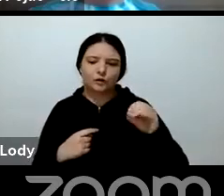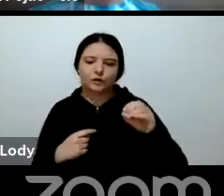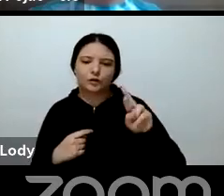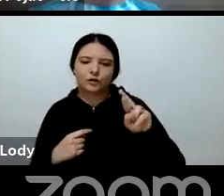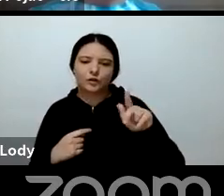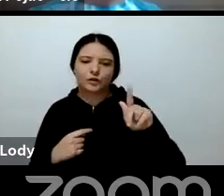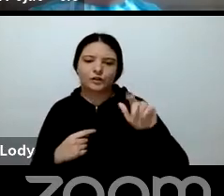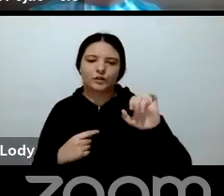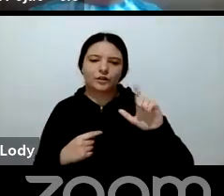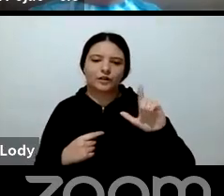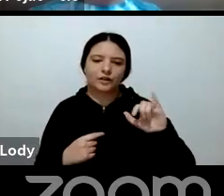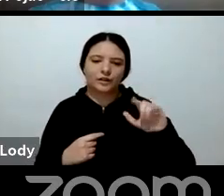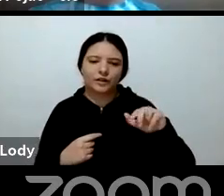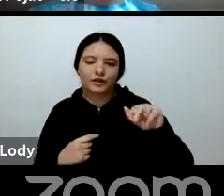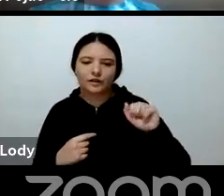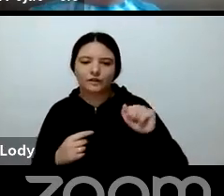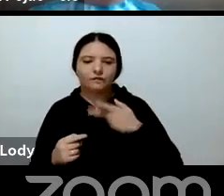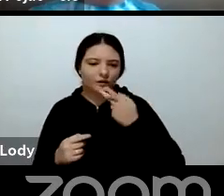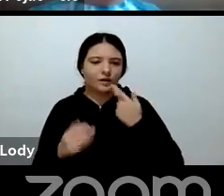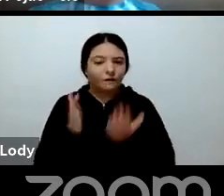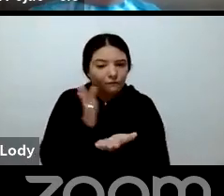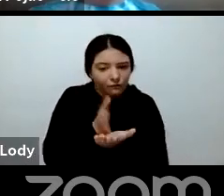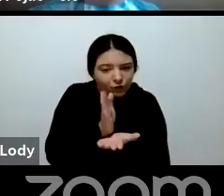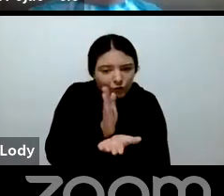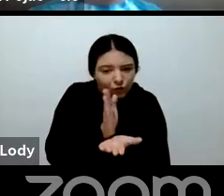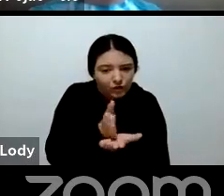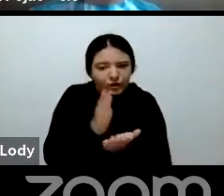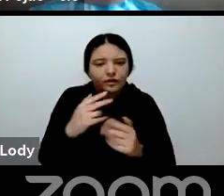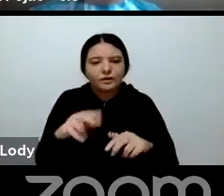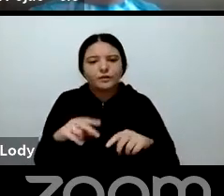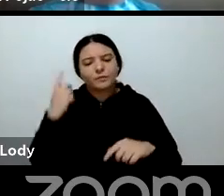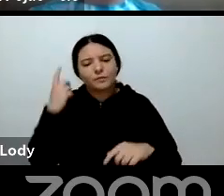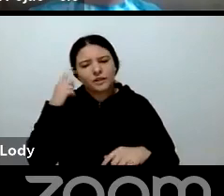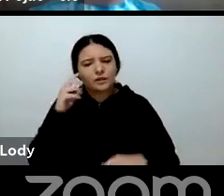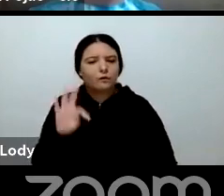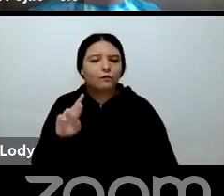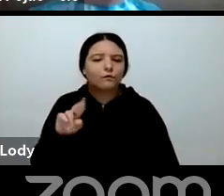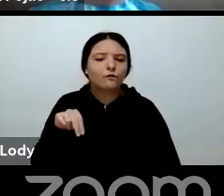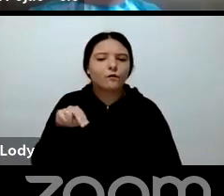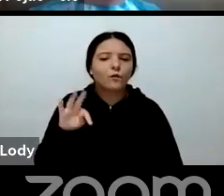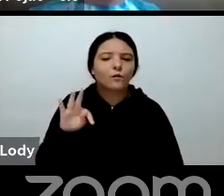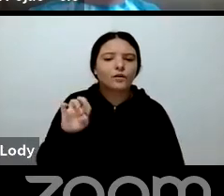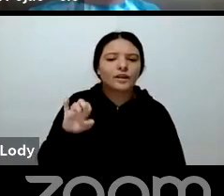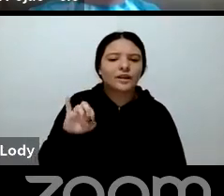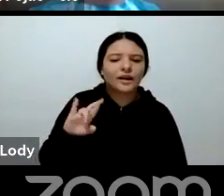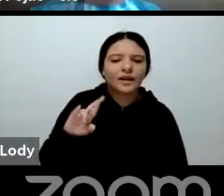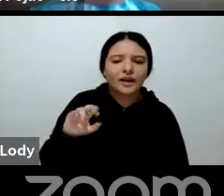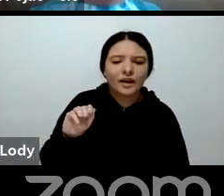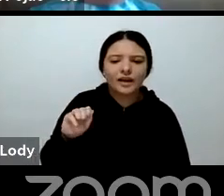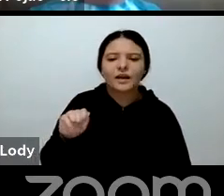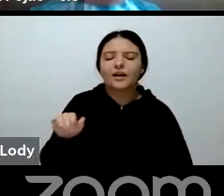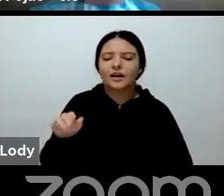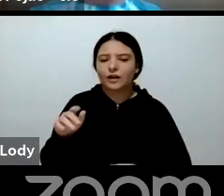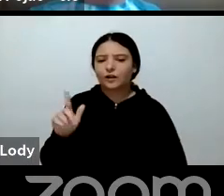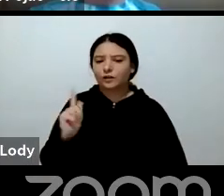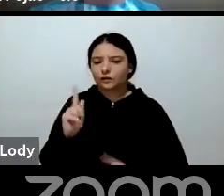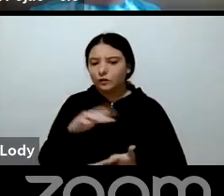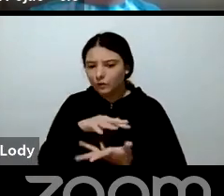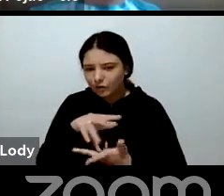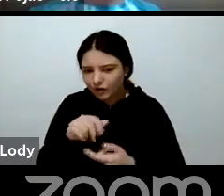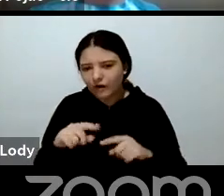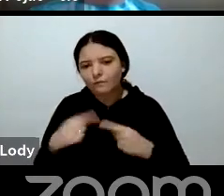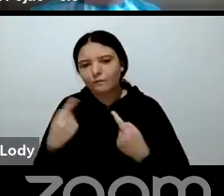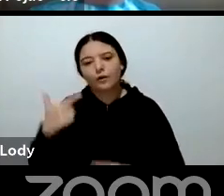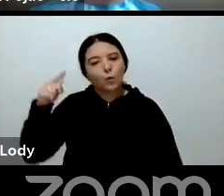está falando realmente de vários conceitos de fronteira, mas também da fronteira geográfica, né? E isso é muito